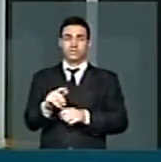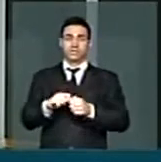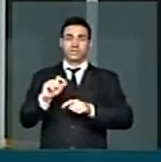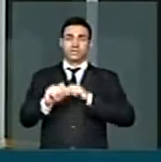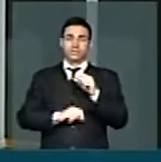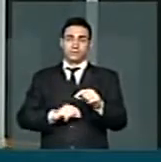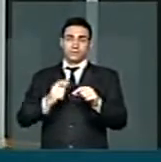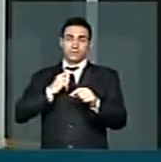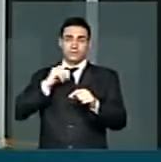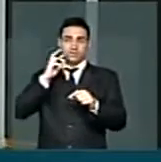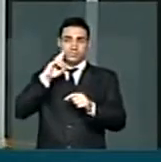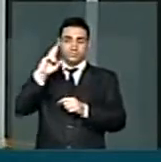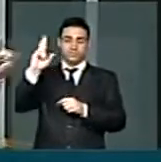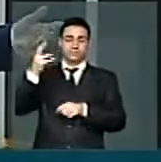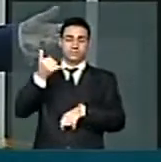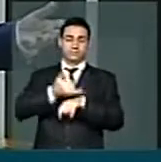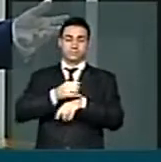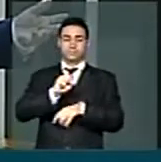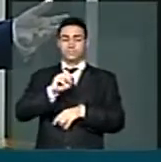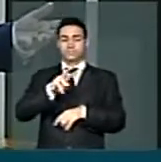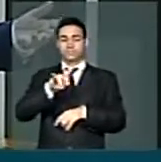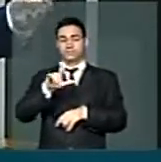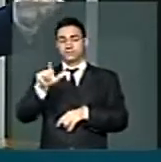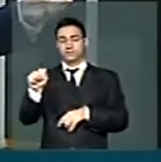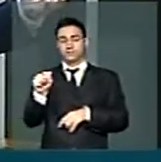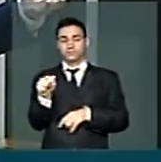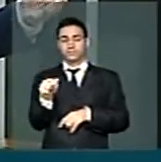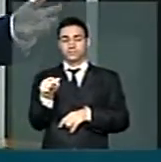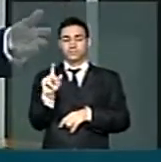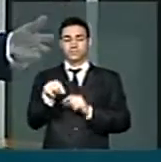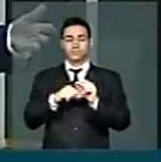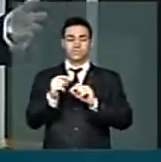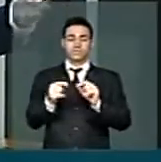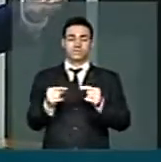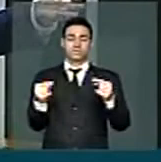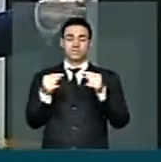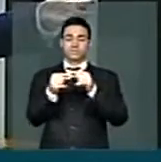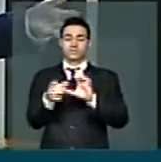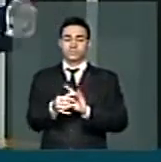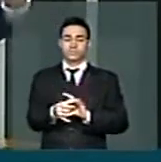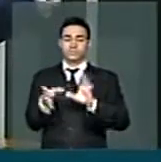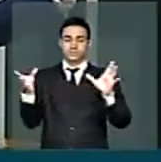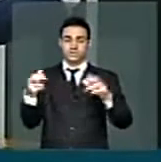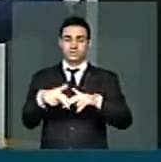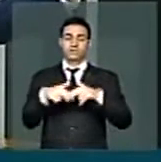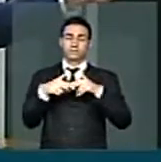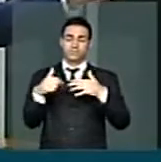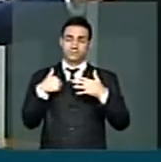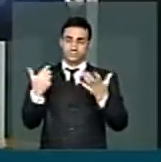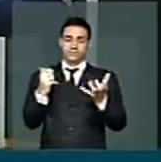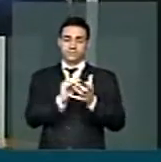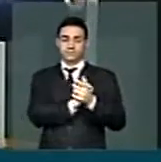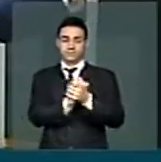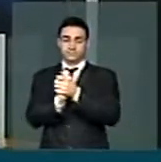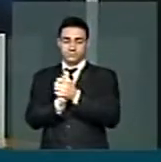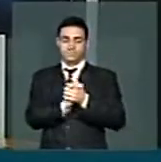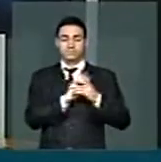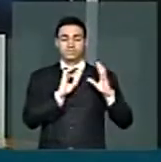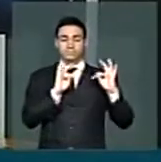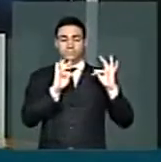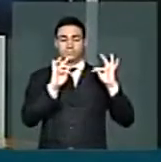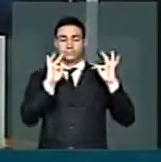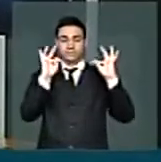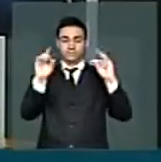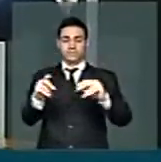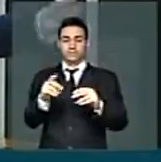pelo mestre Perbuari Silva autêntico rosal da liberdade. Portanto, cumprimento todos